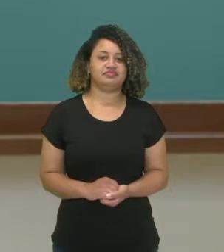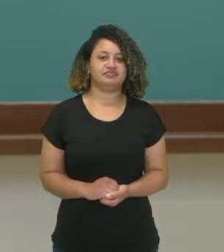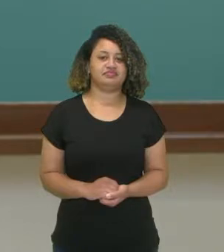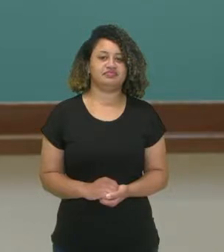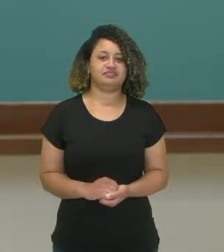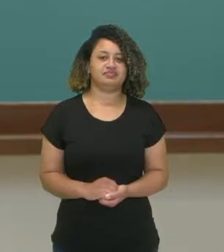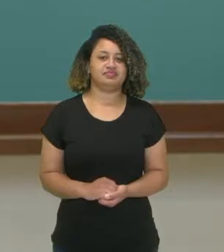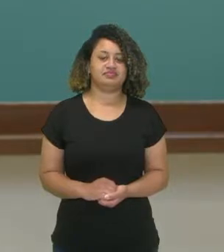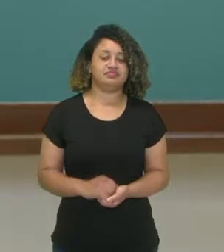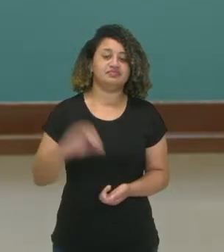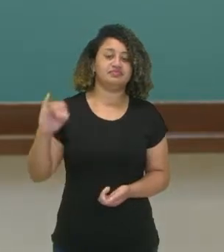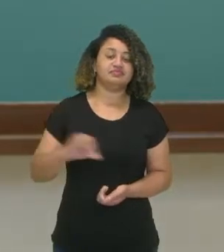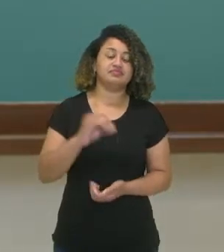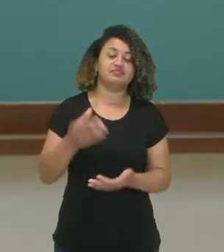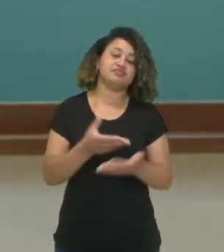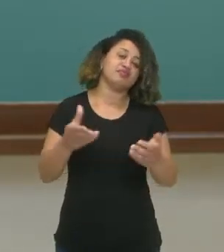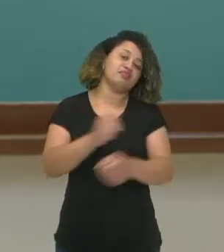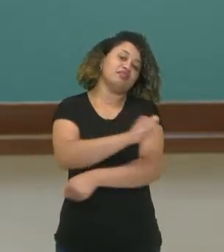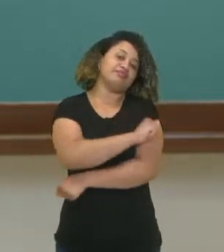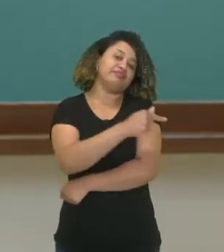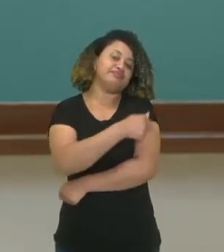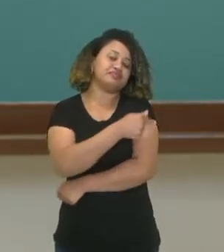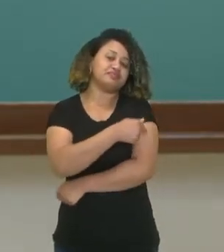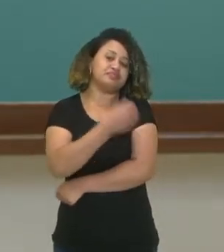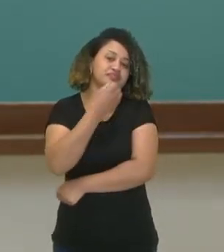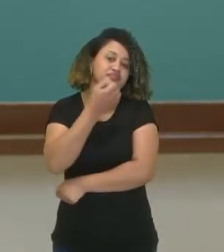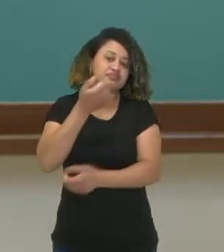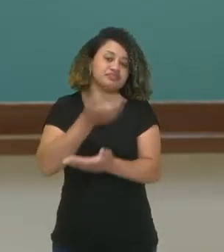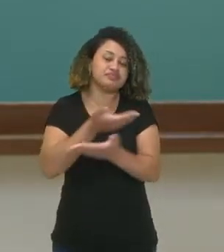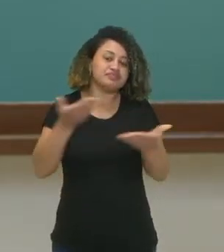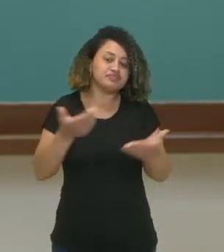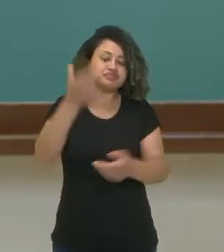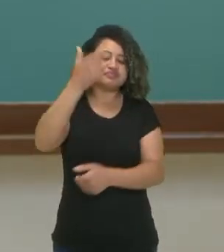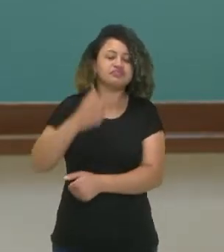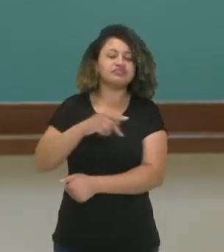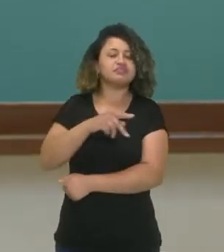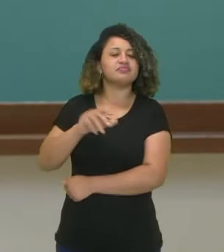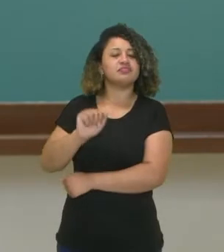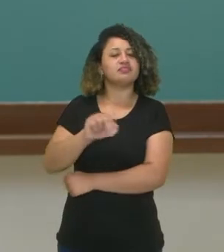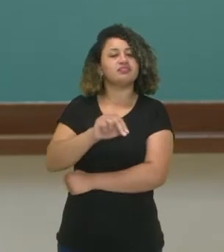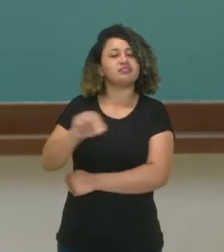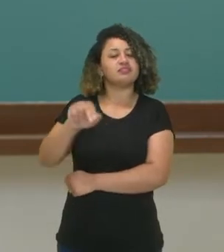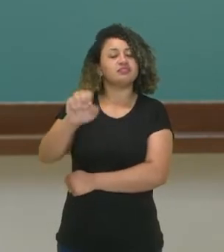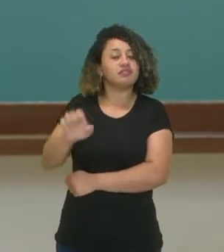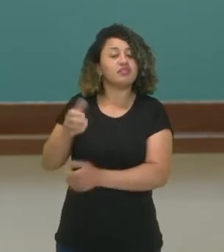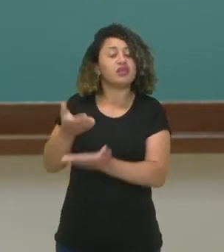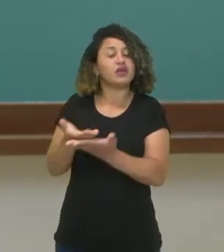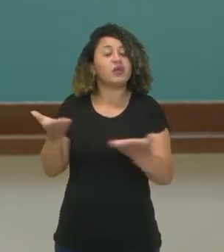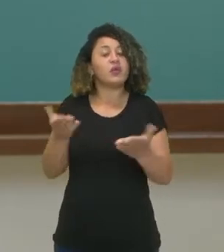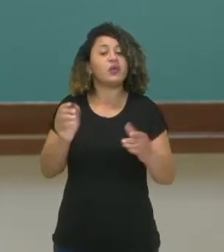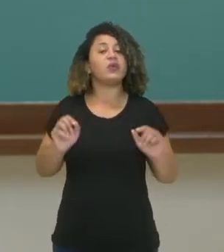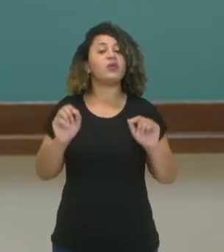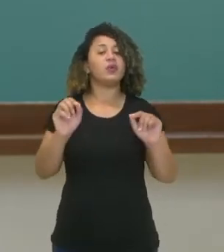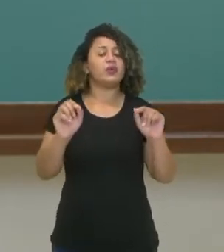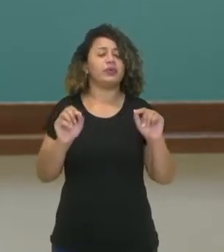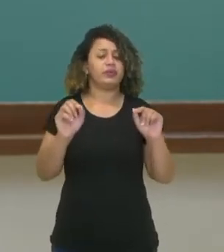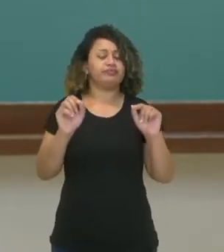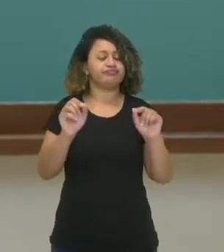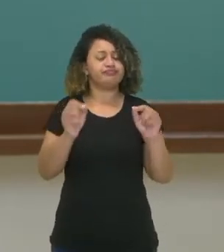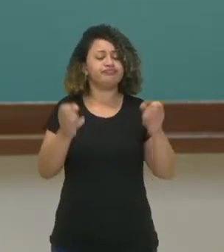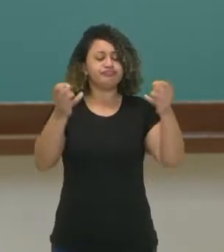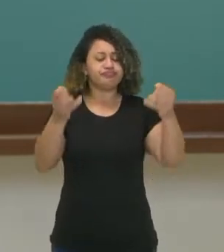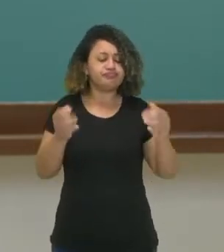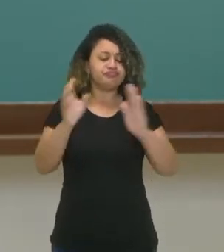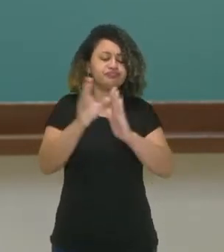Olá, alunos do 7º ano, tudo bem com vocês? Eu sou a professora Anne e na aula de hoje nós vamos falar